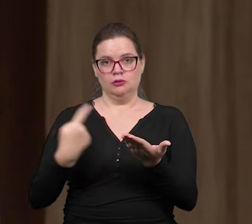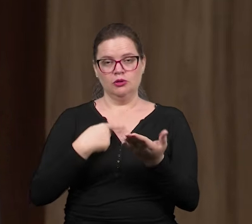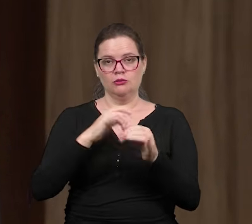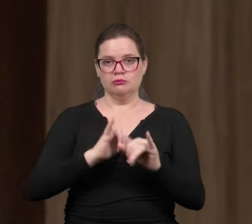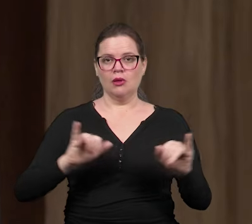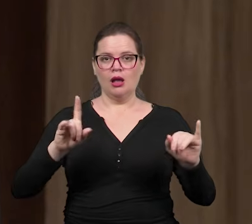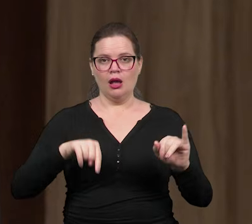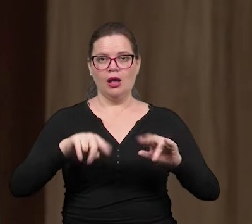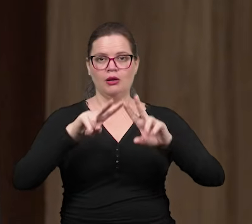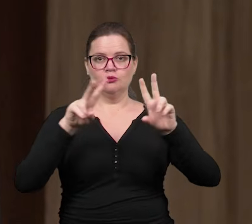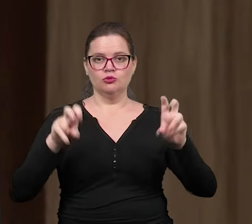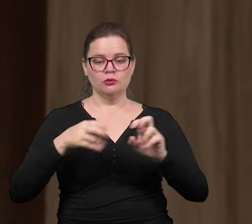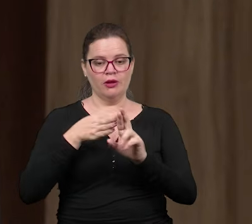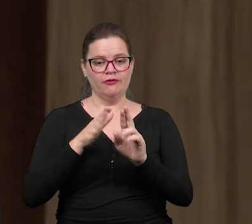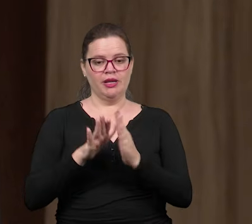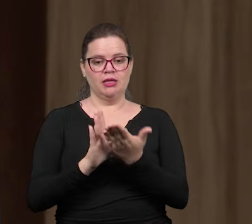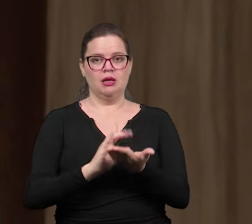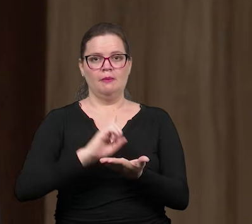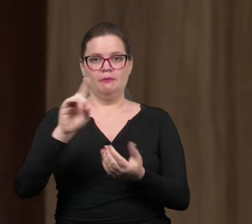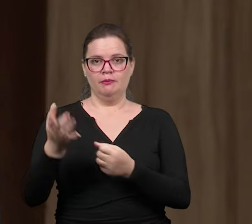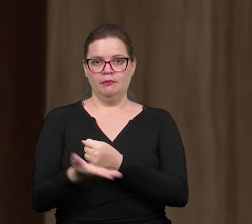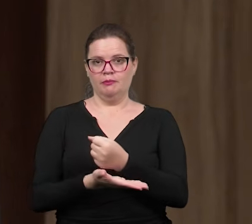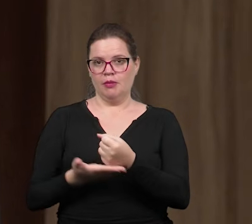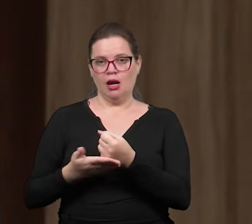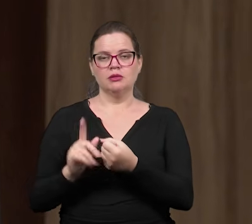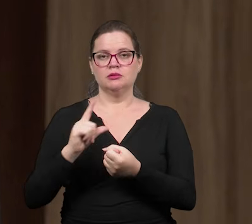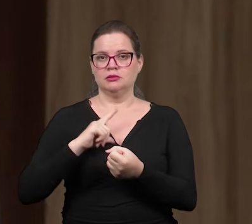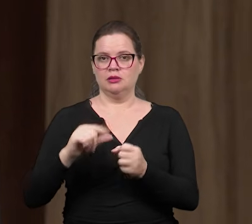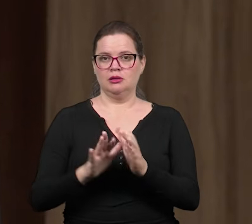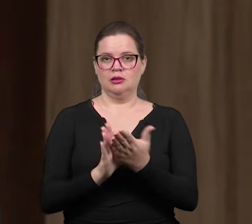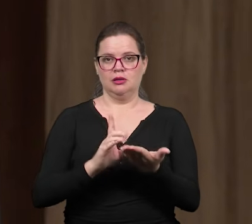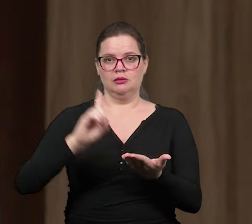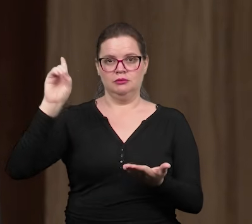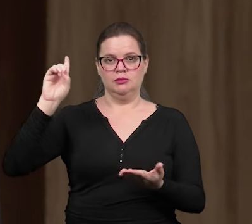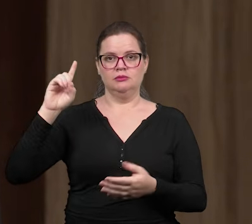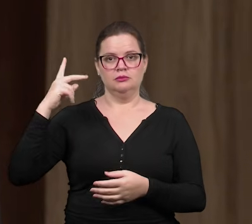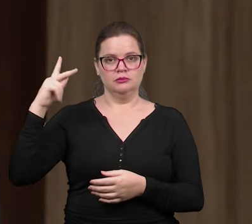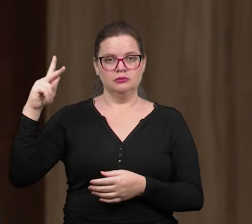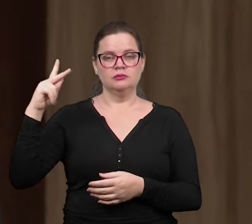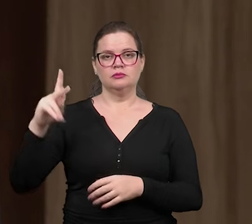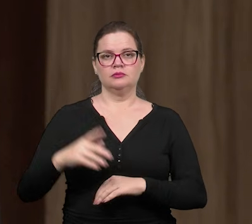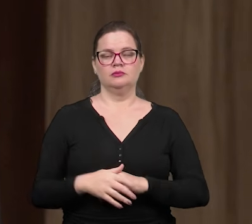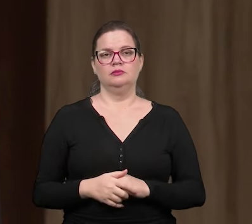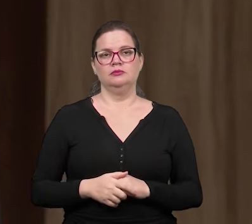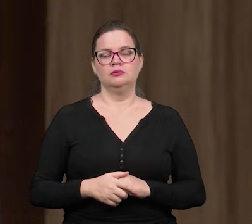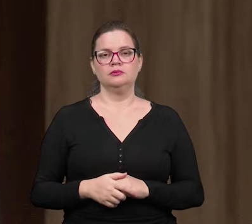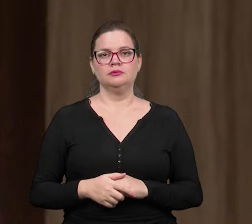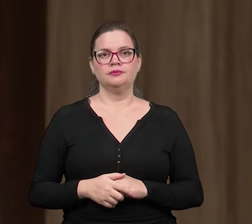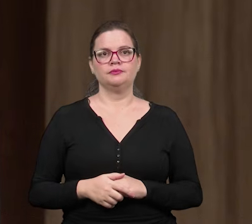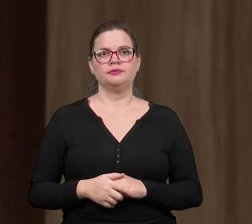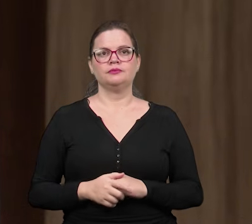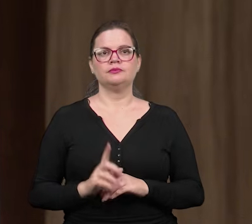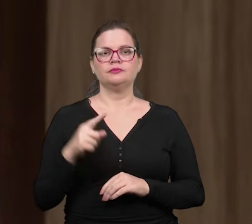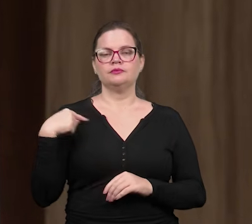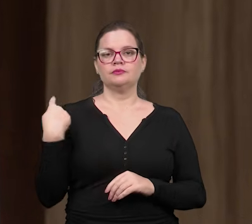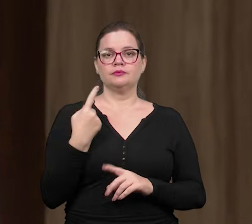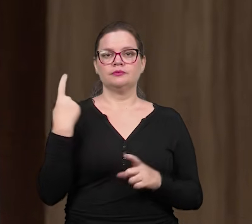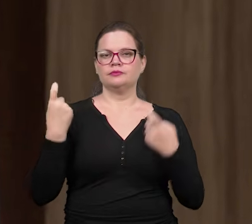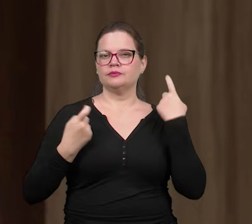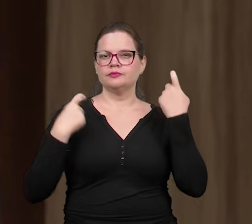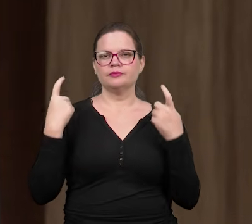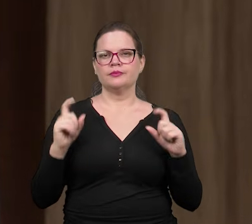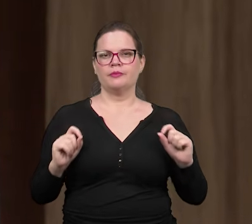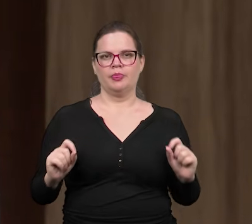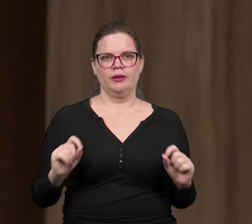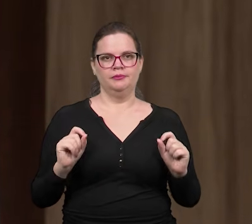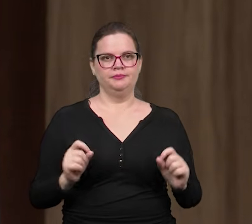afirmamos em referência à Bíblia, à palavra de Deus. Maravilha. a nossa preocupação é não